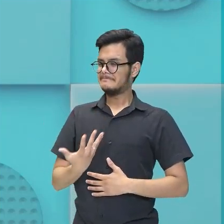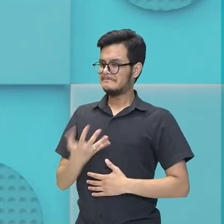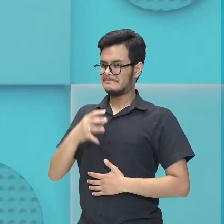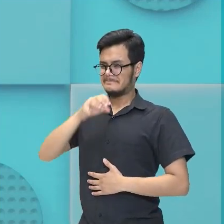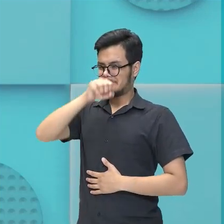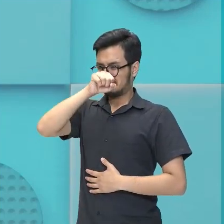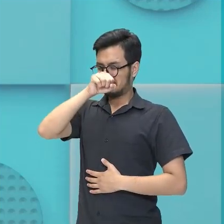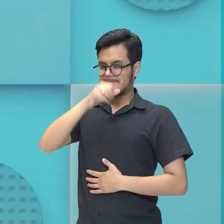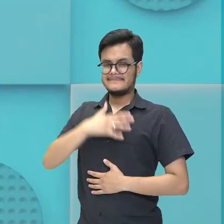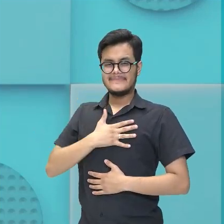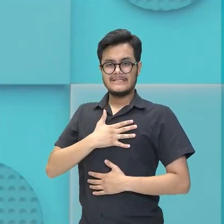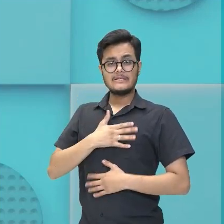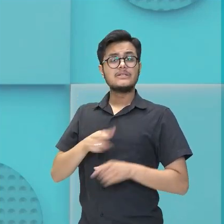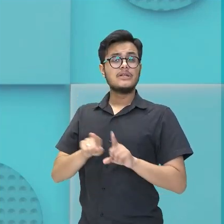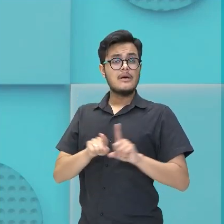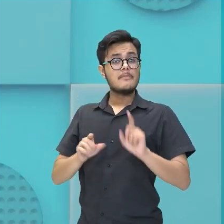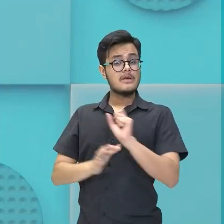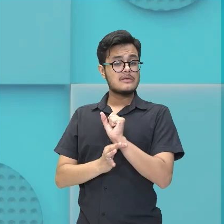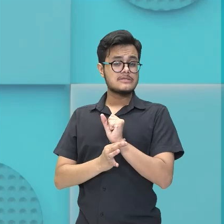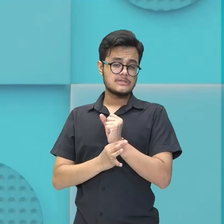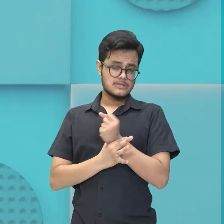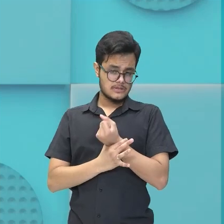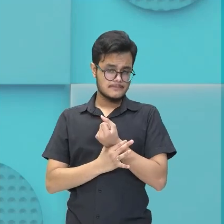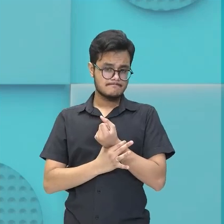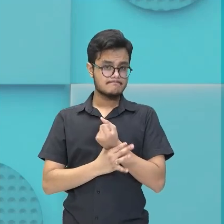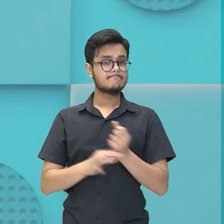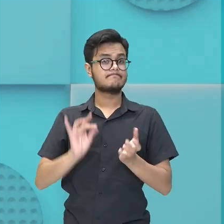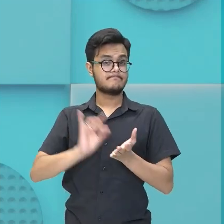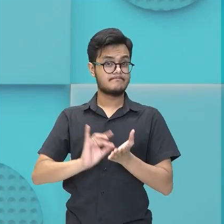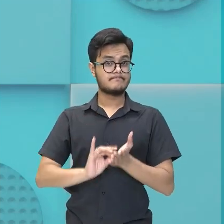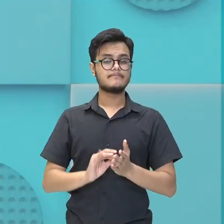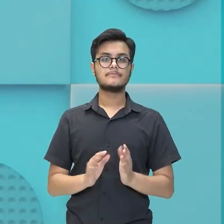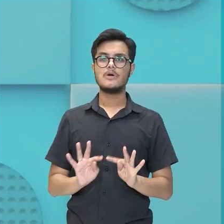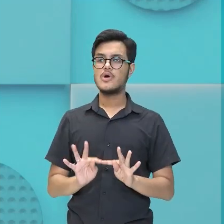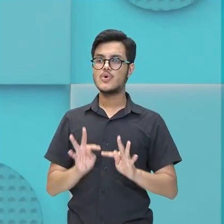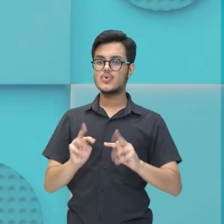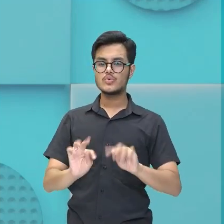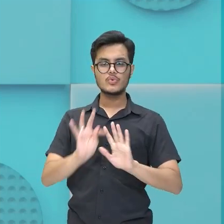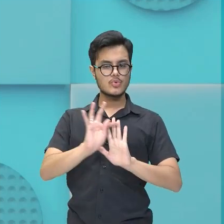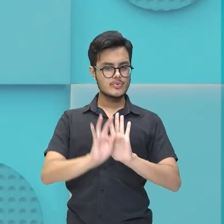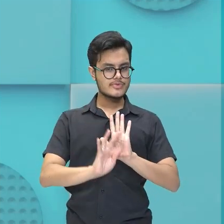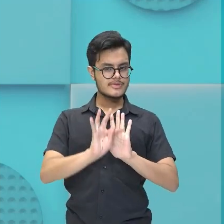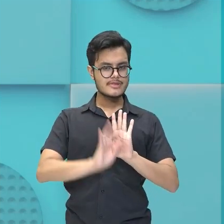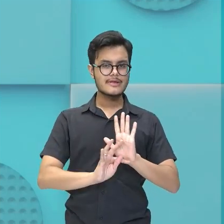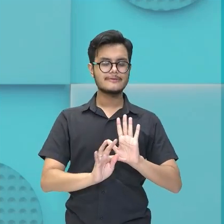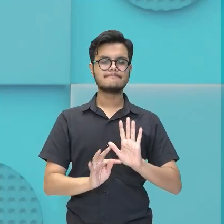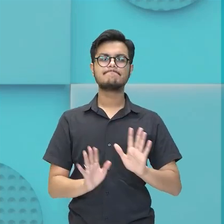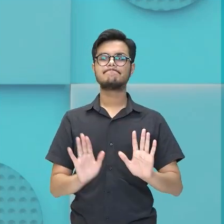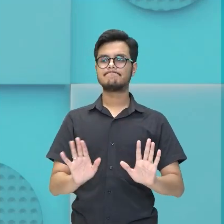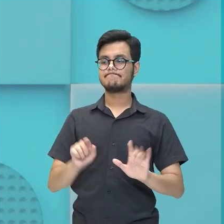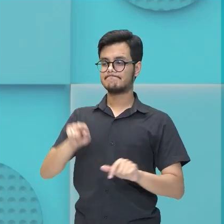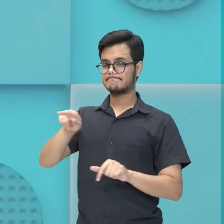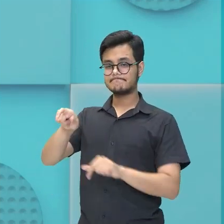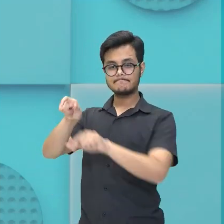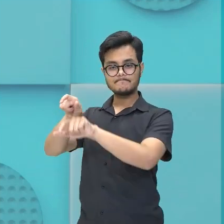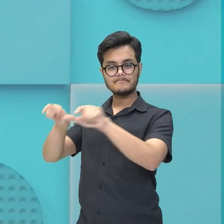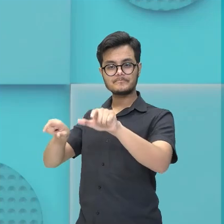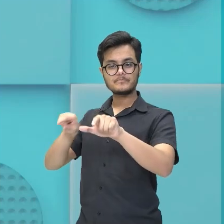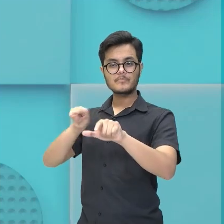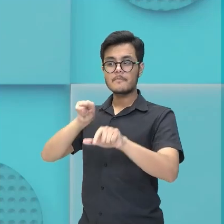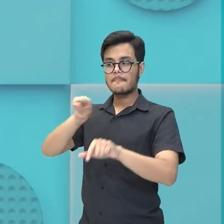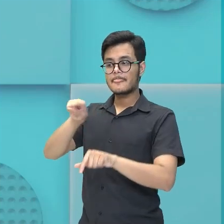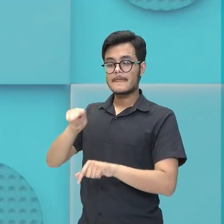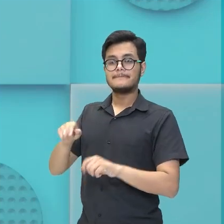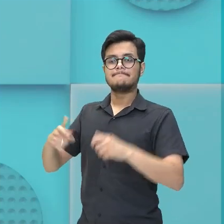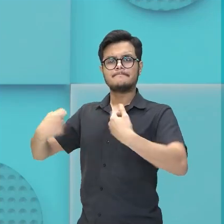muitas vezes, por questões de segurança também. Então, percebe que tudo isso aí influencia para que essas pessoas acabam, ou seja,